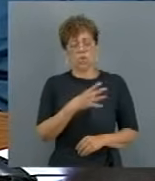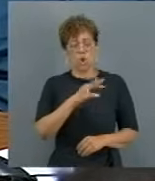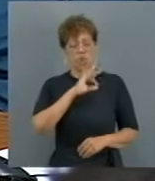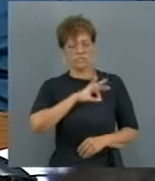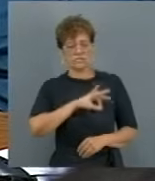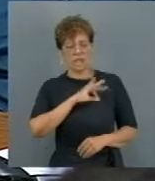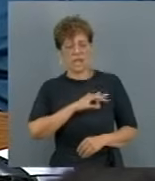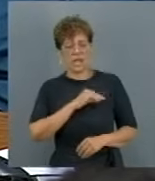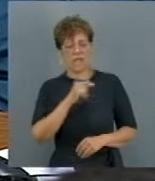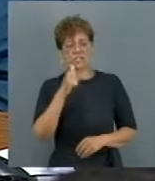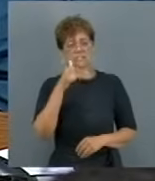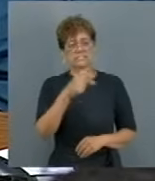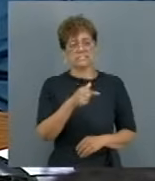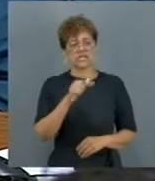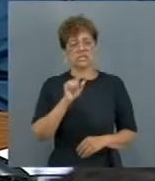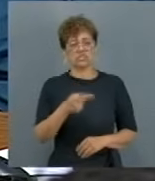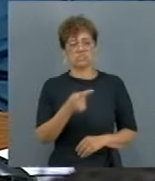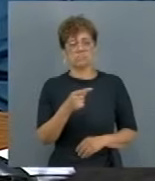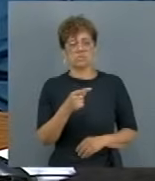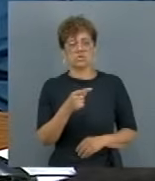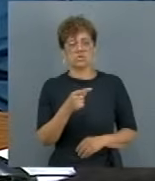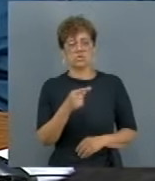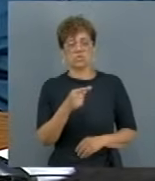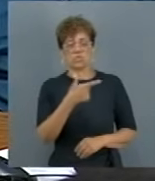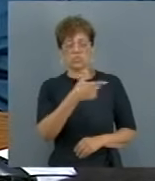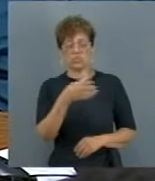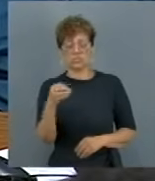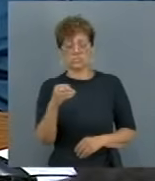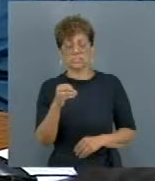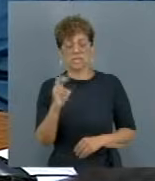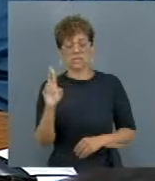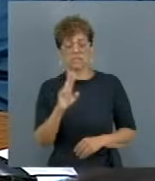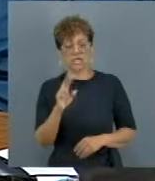render R$ 7.200 a vários deles mensais.